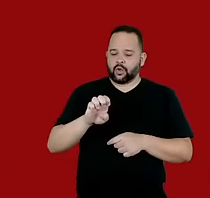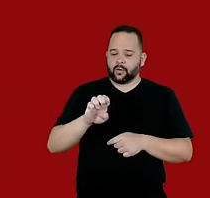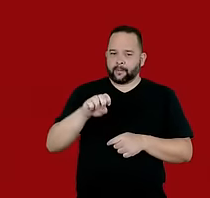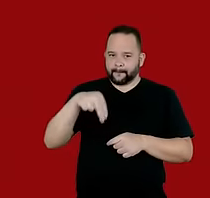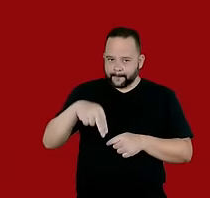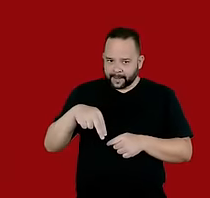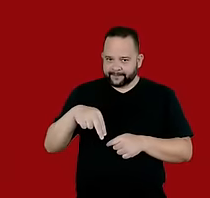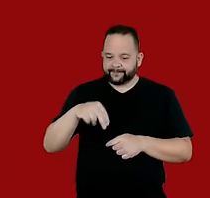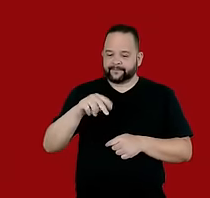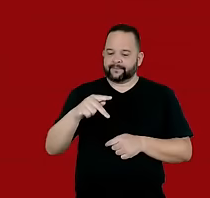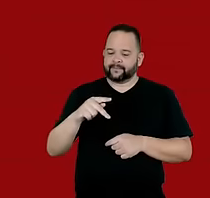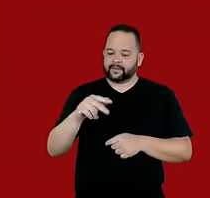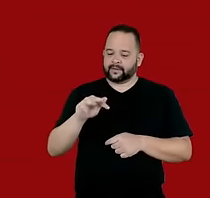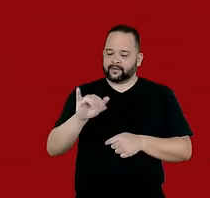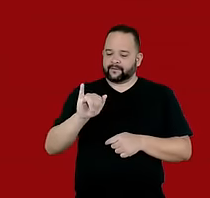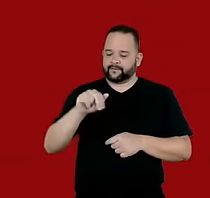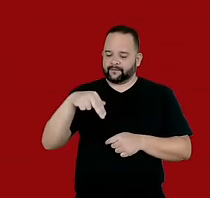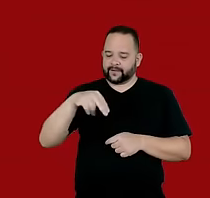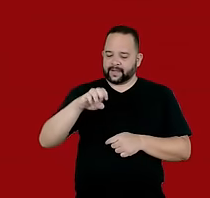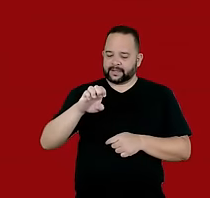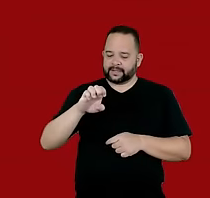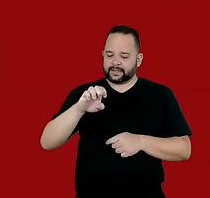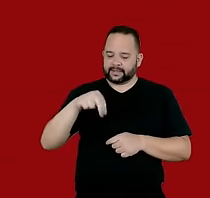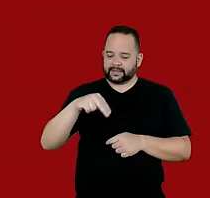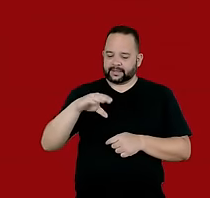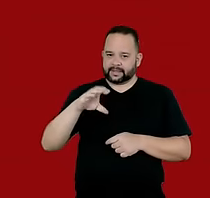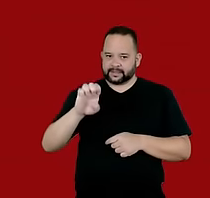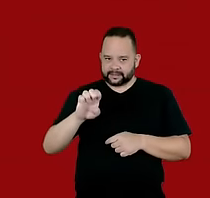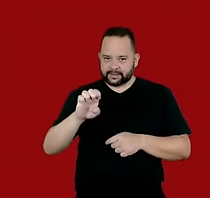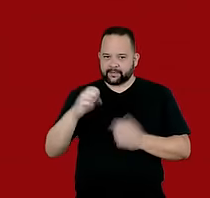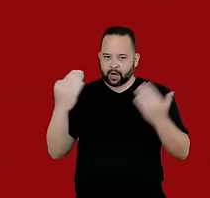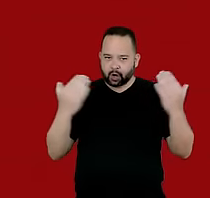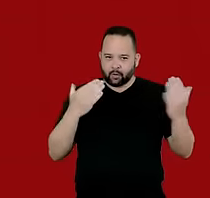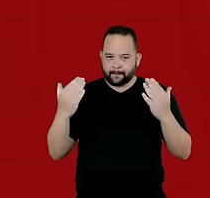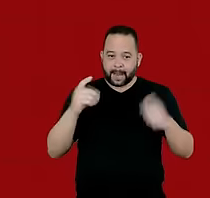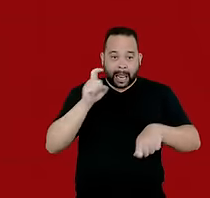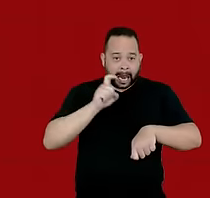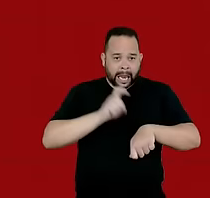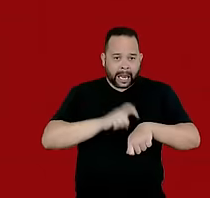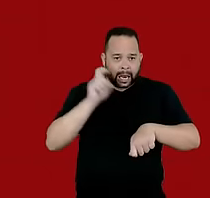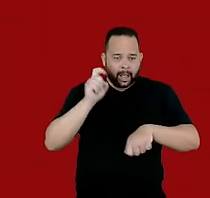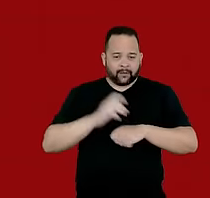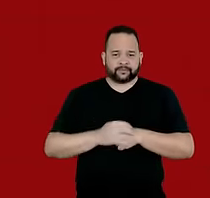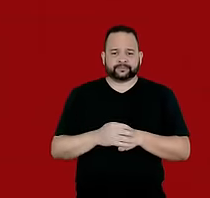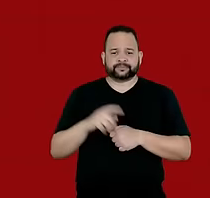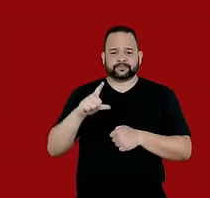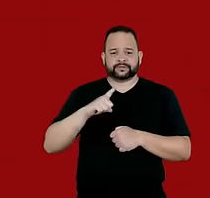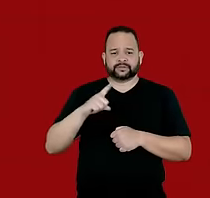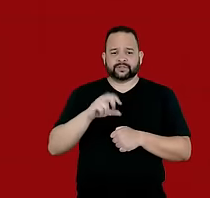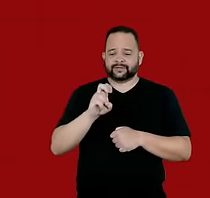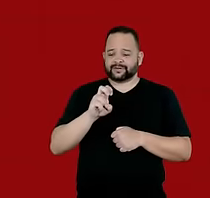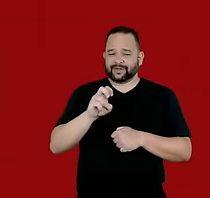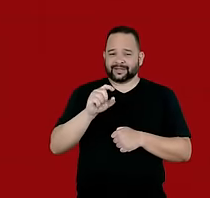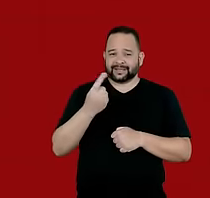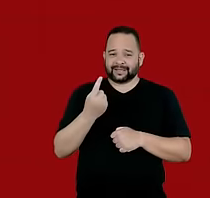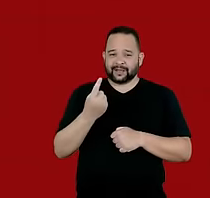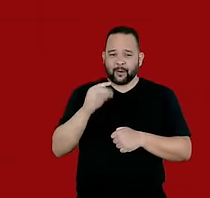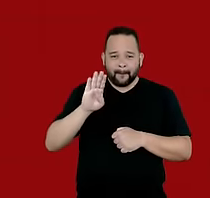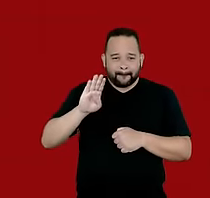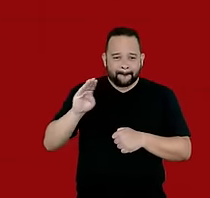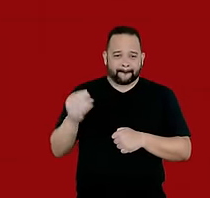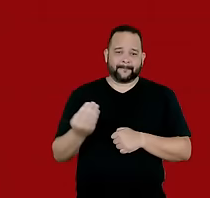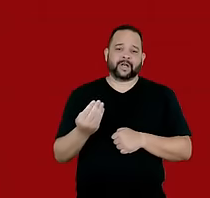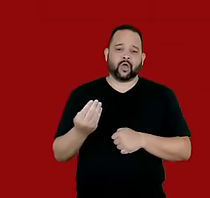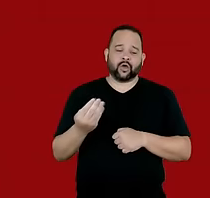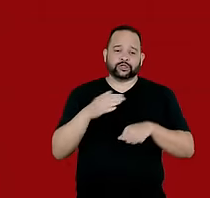movimento de comparabilidade e competitividade em tempo real a gente a gente já teve 51 bilhões de chamadas de api então assim as